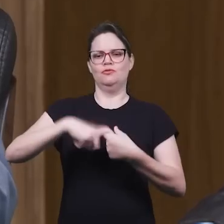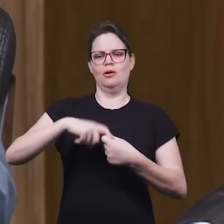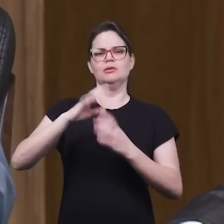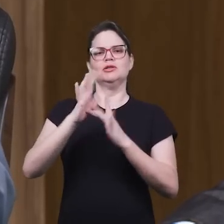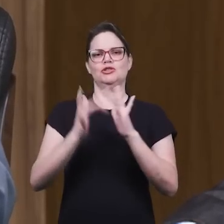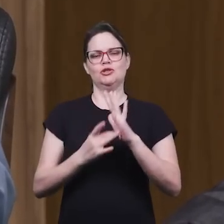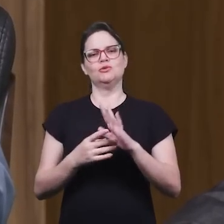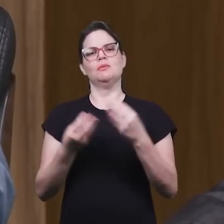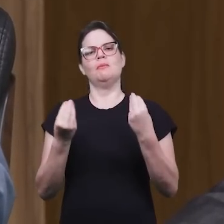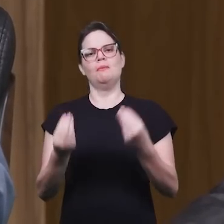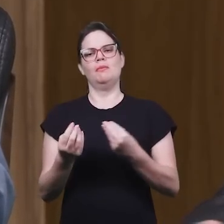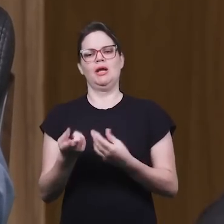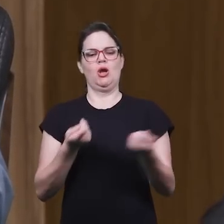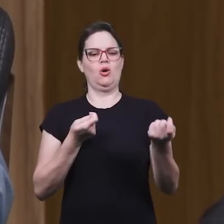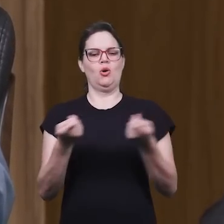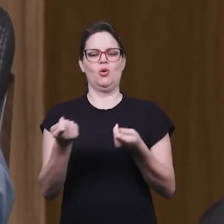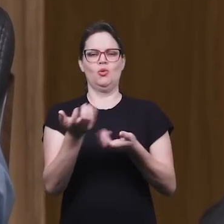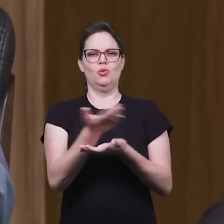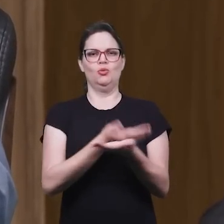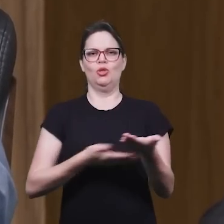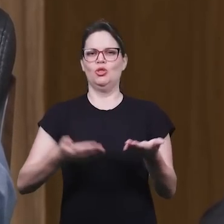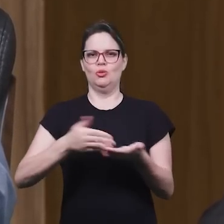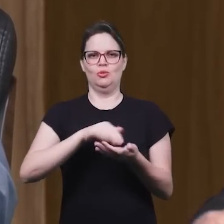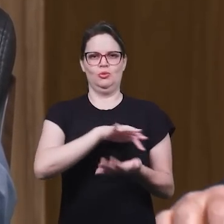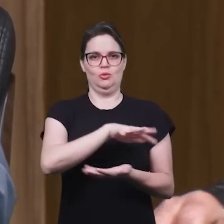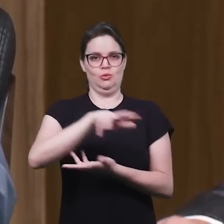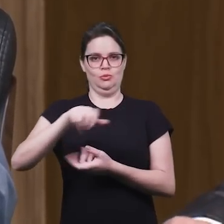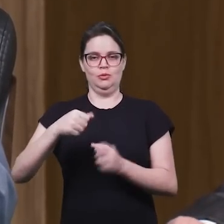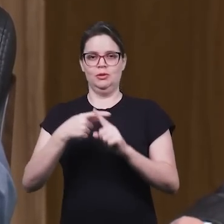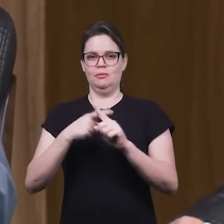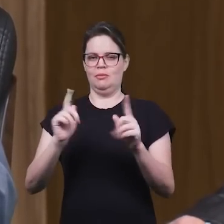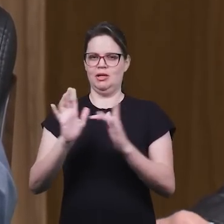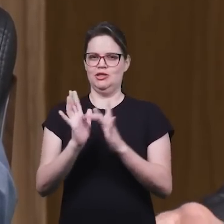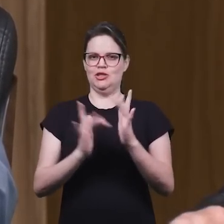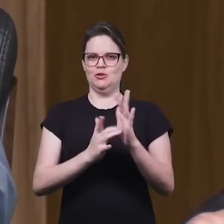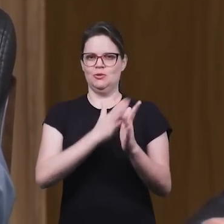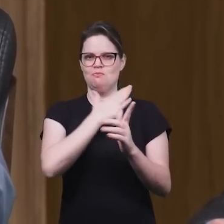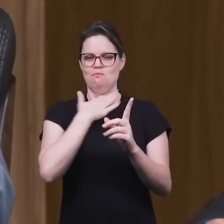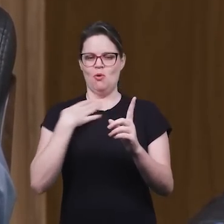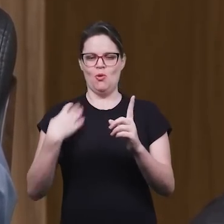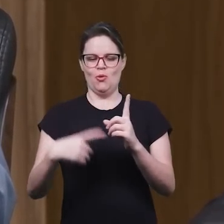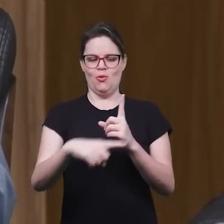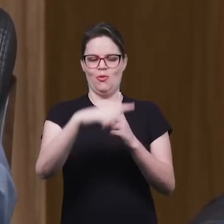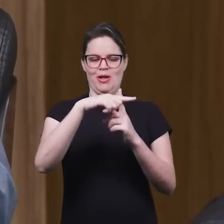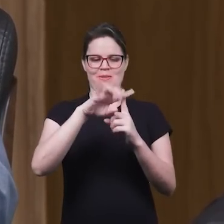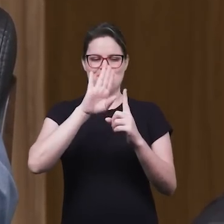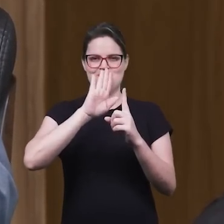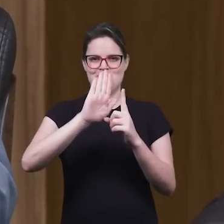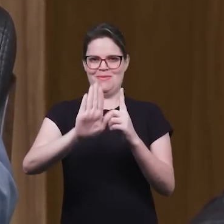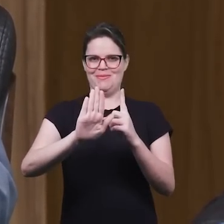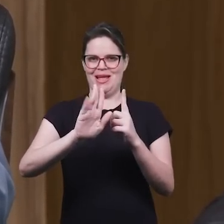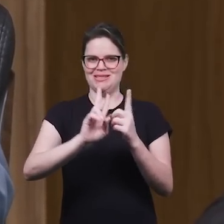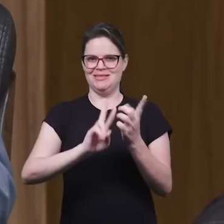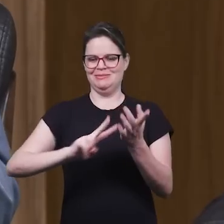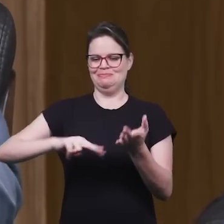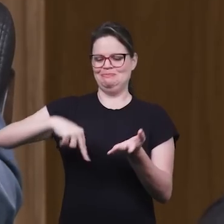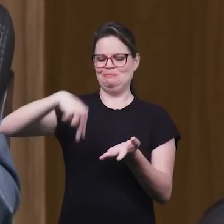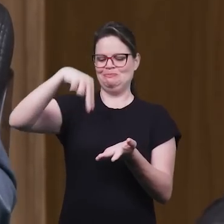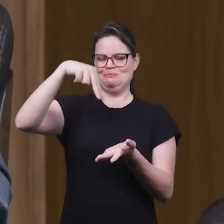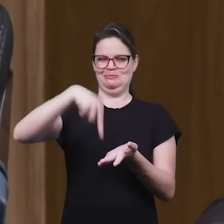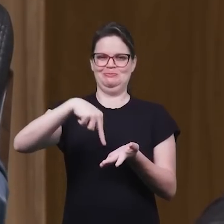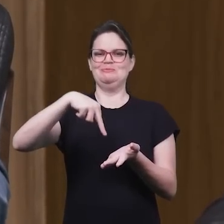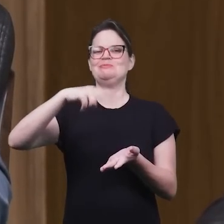uma característica toda especial. O homem que morreu, mas ressuscitou. Então, porque ele resgata para